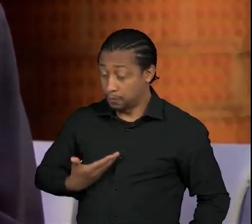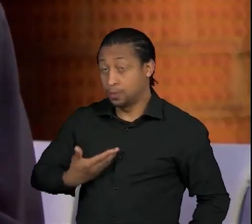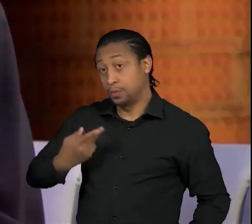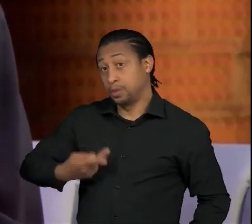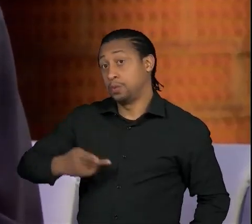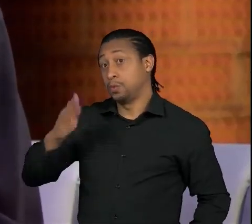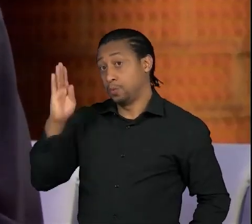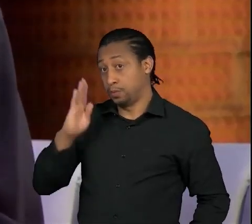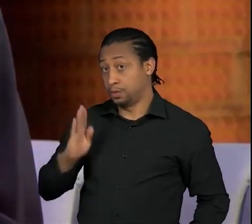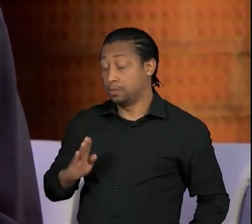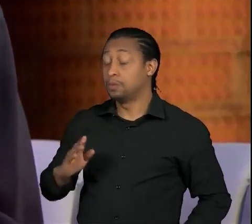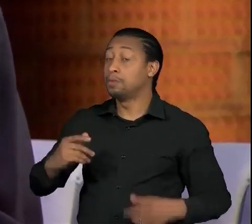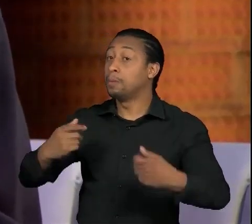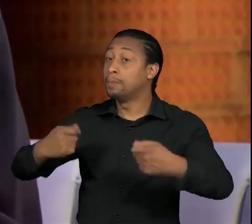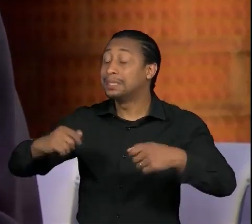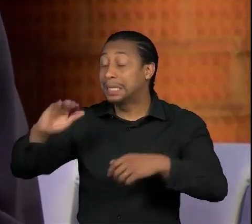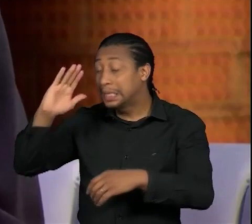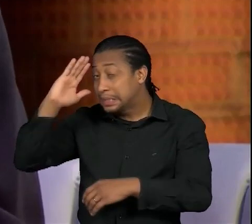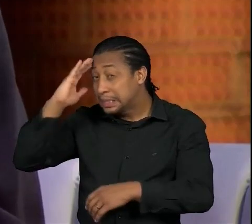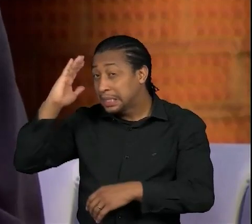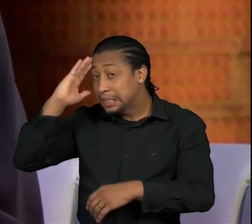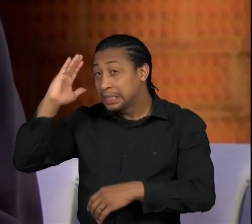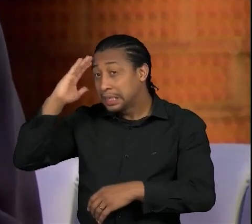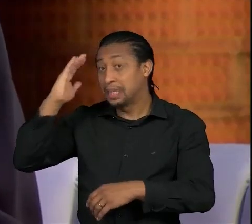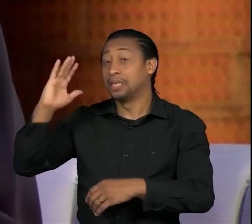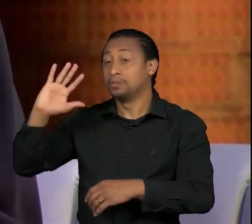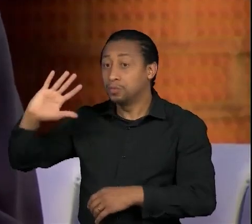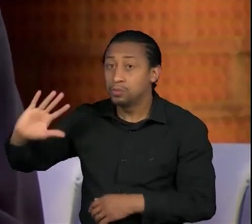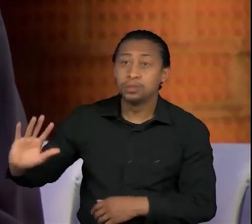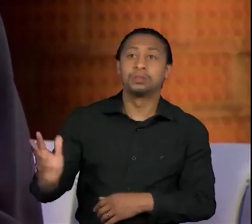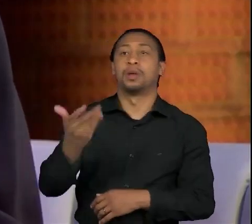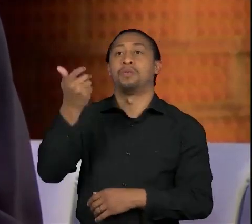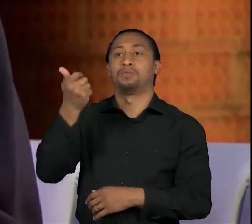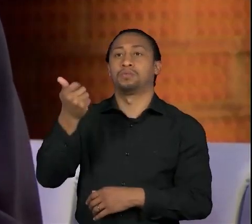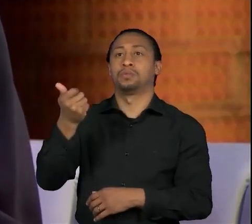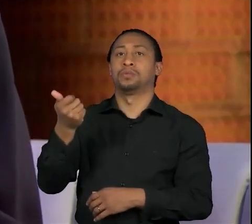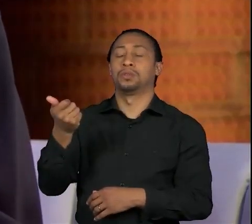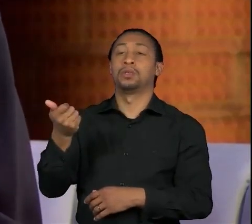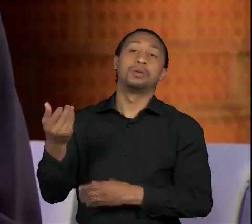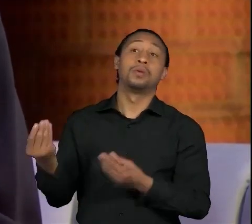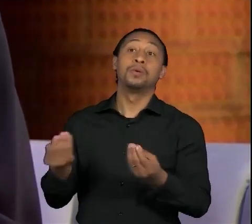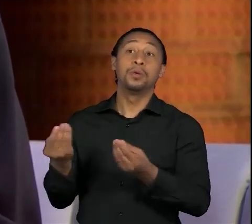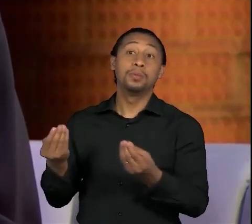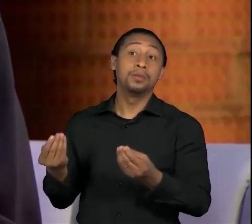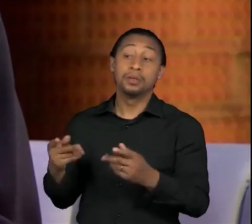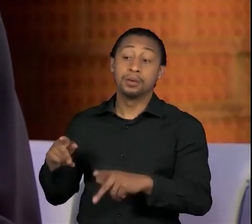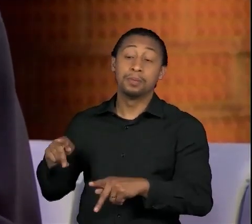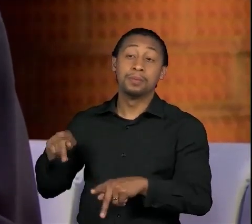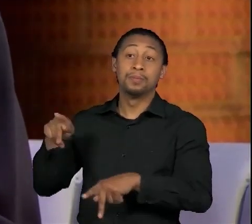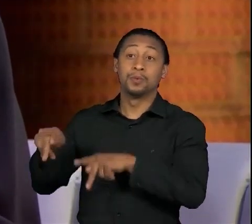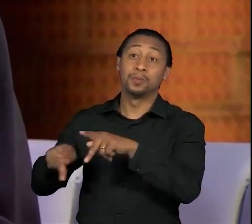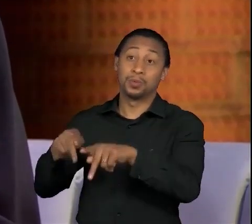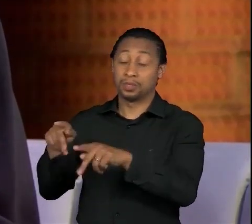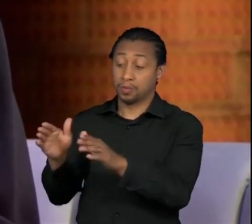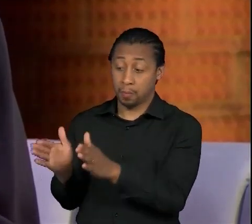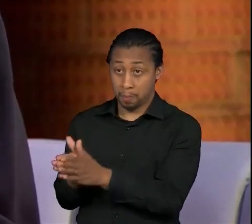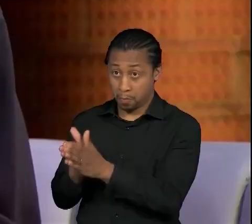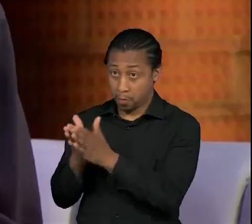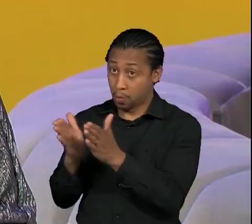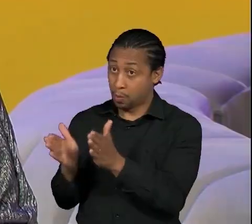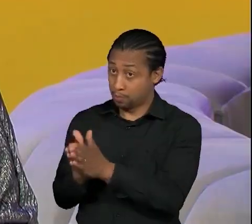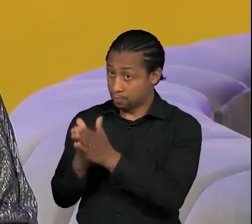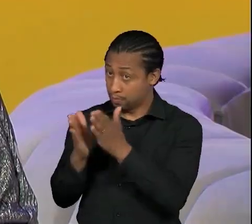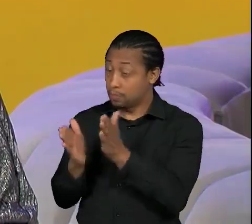foi salvo, salvo pela lealdade da população pobre